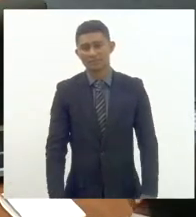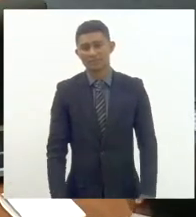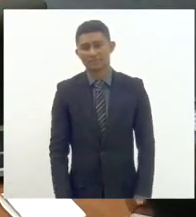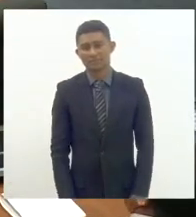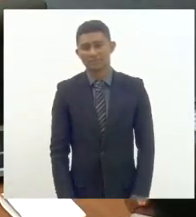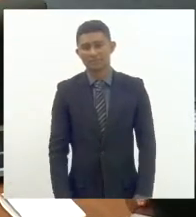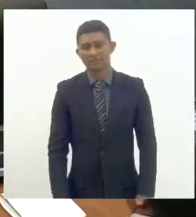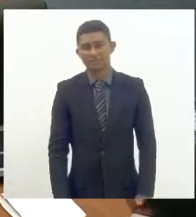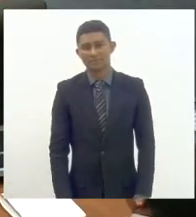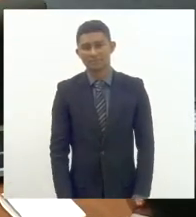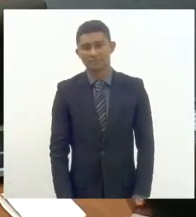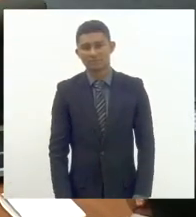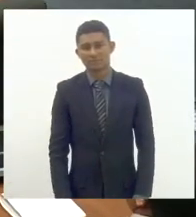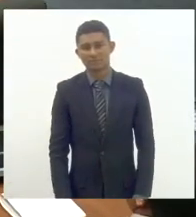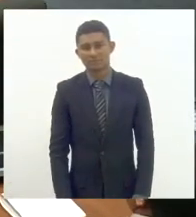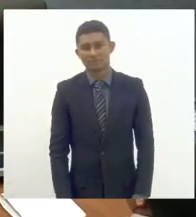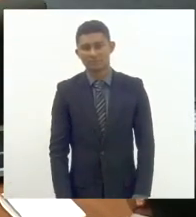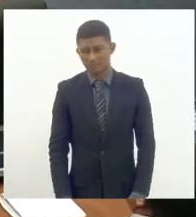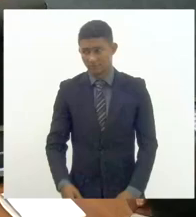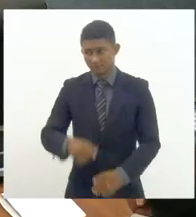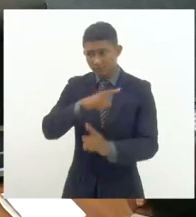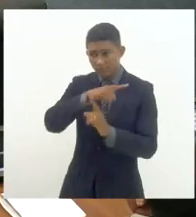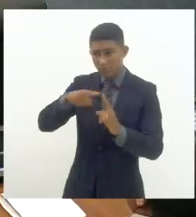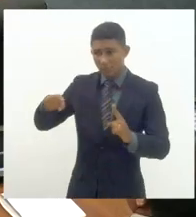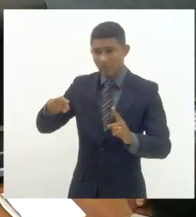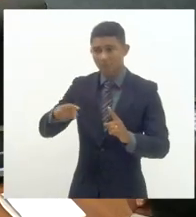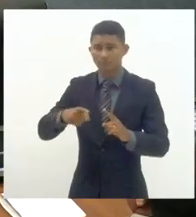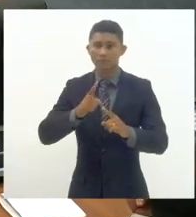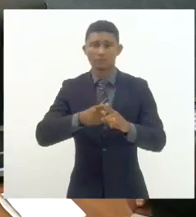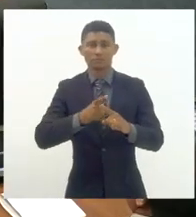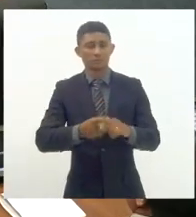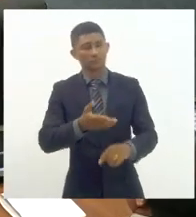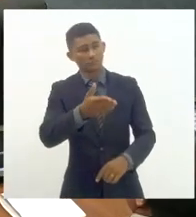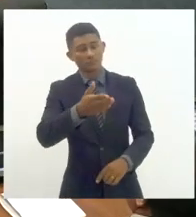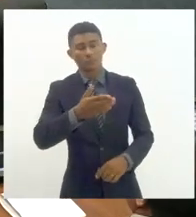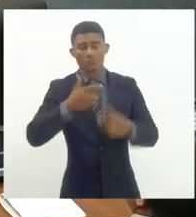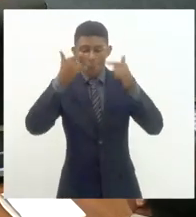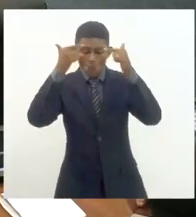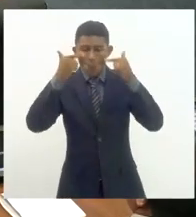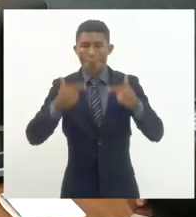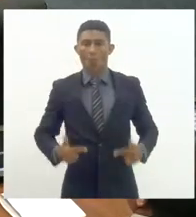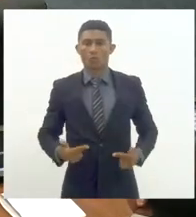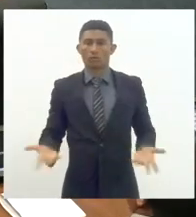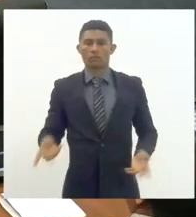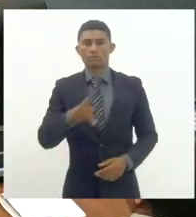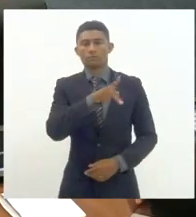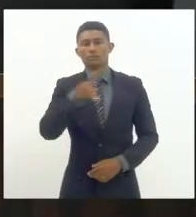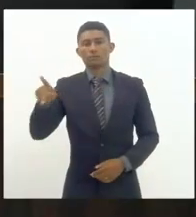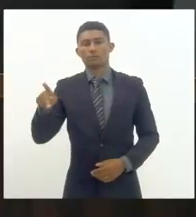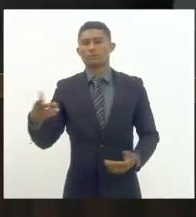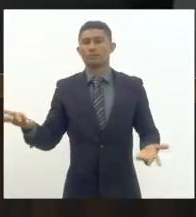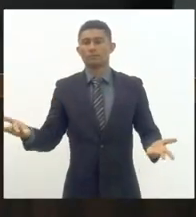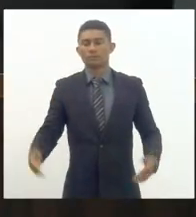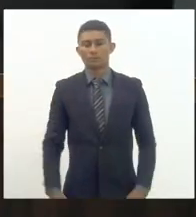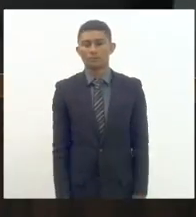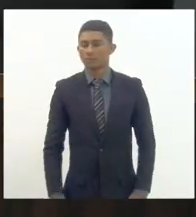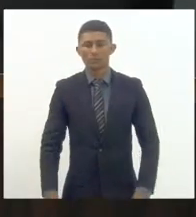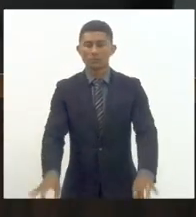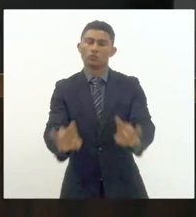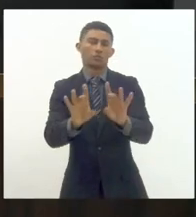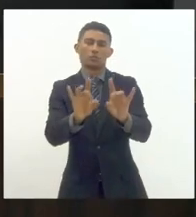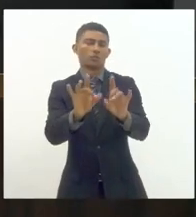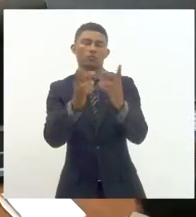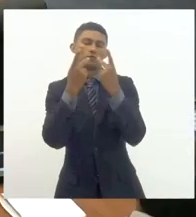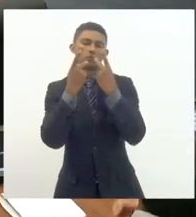Jesus. Só para entender. É proibido falar? É porque aí não é, tem uma neutralidade com o presidente. Gente, eu fui homenagear a fala. É